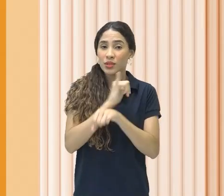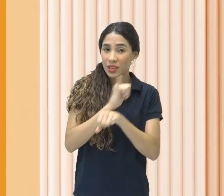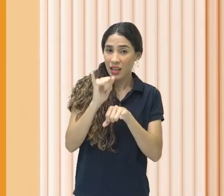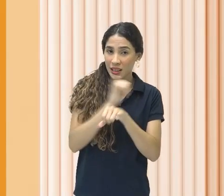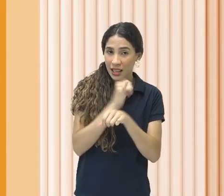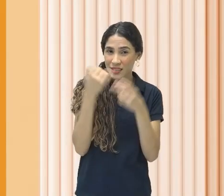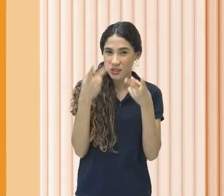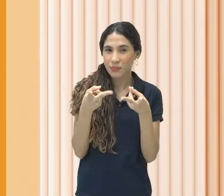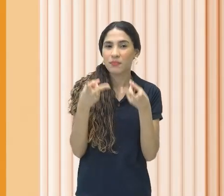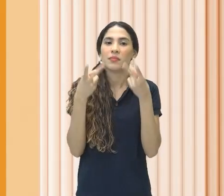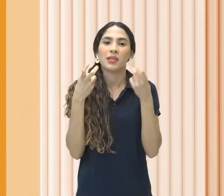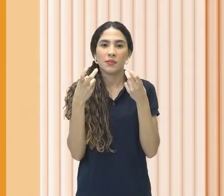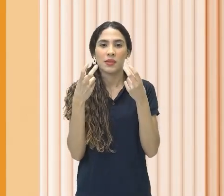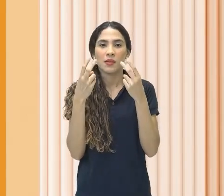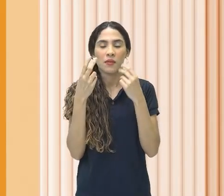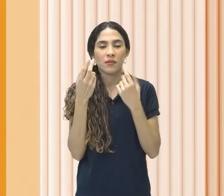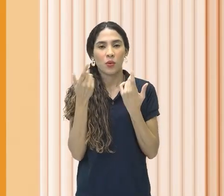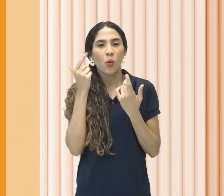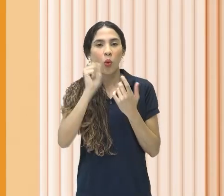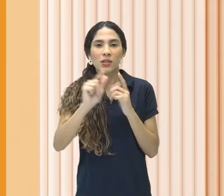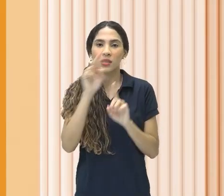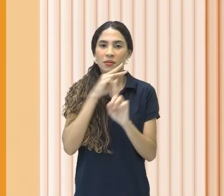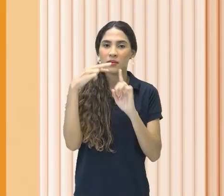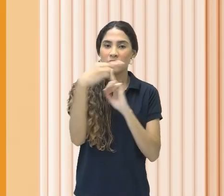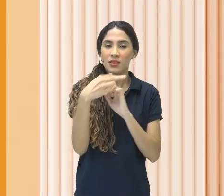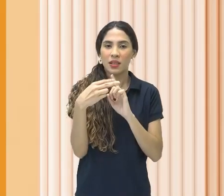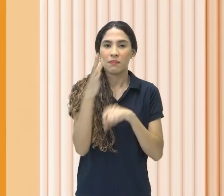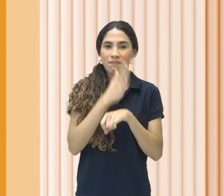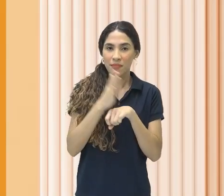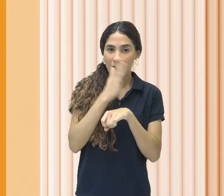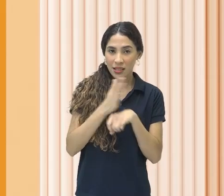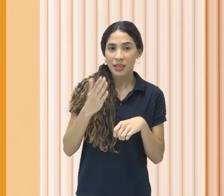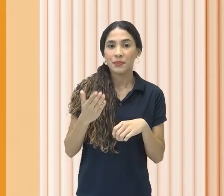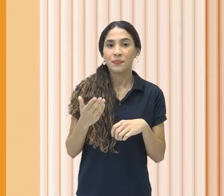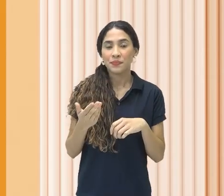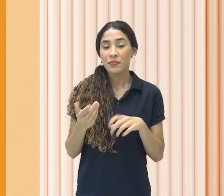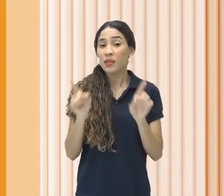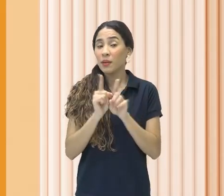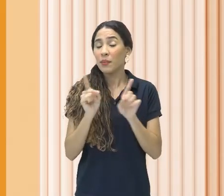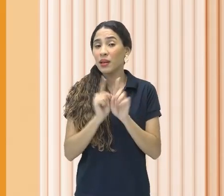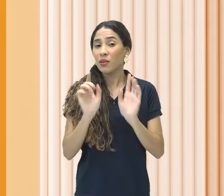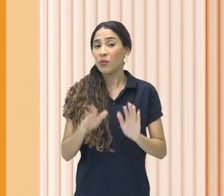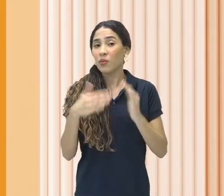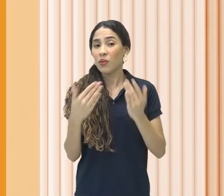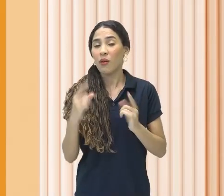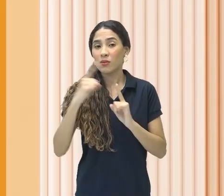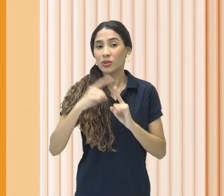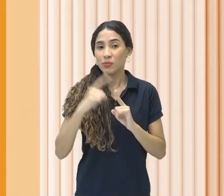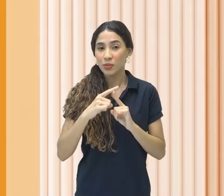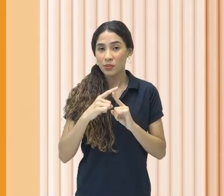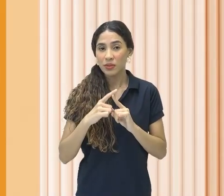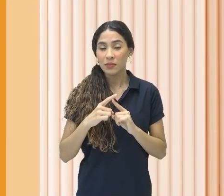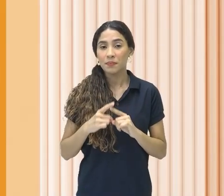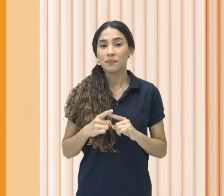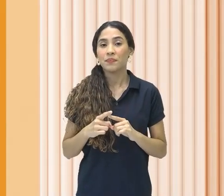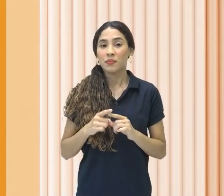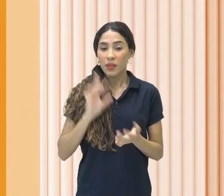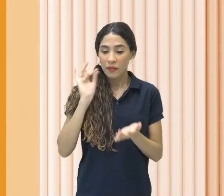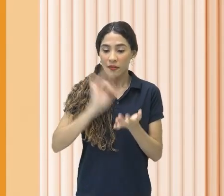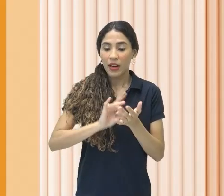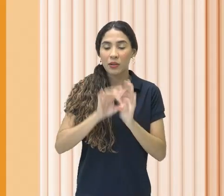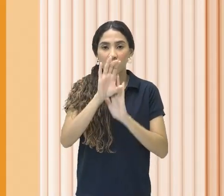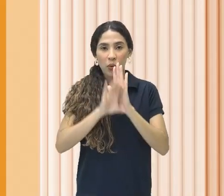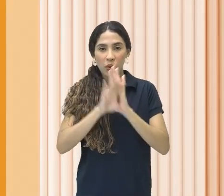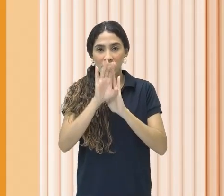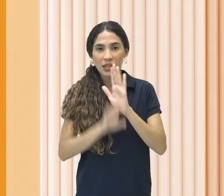de perceber, de ver essas atividades e de que maneira que esse